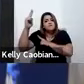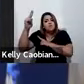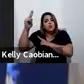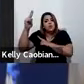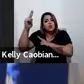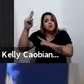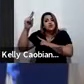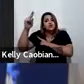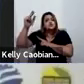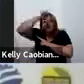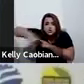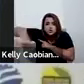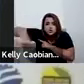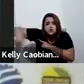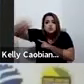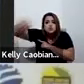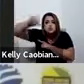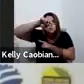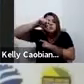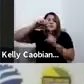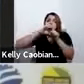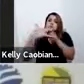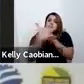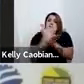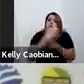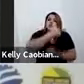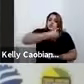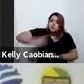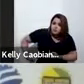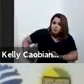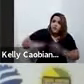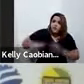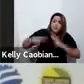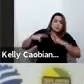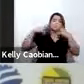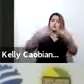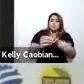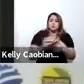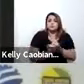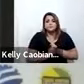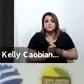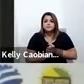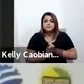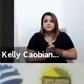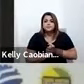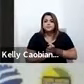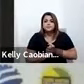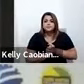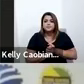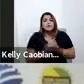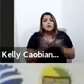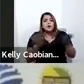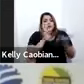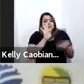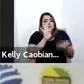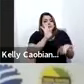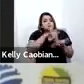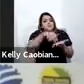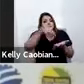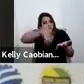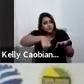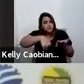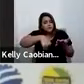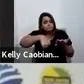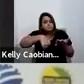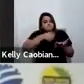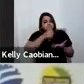sociais envolvidos. Sim, sim. Inclusive, doutor, para a gente finalizar aqui a tua participação,